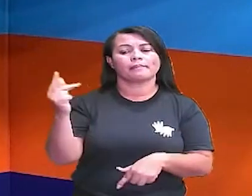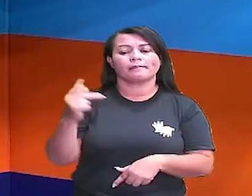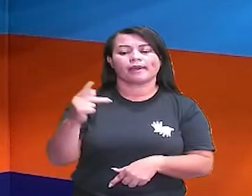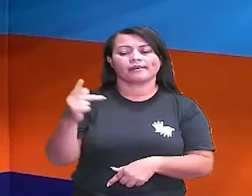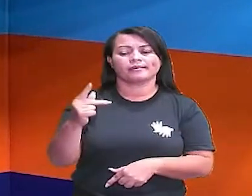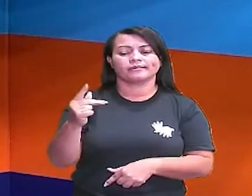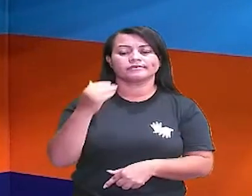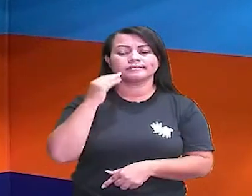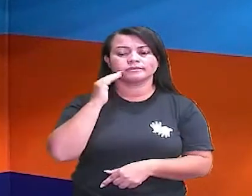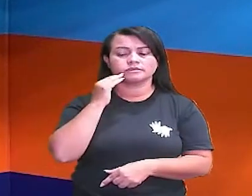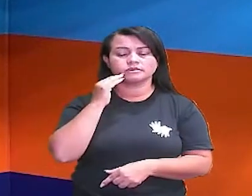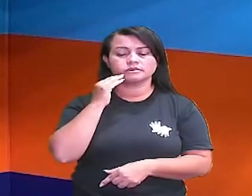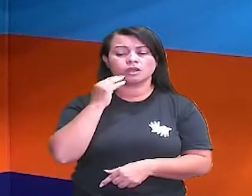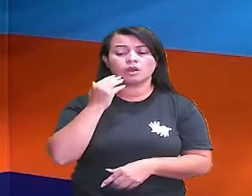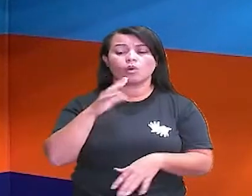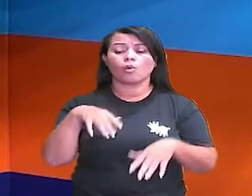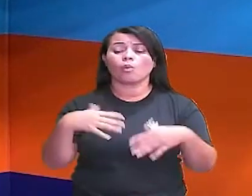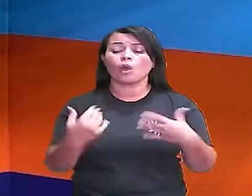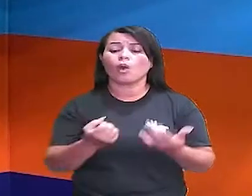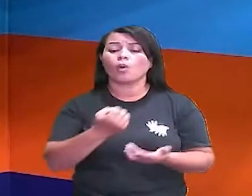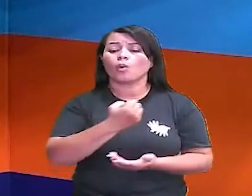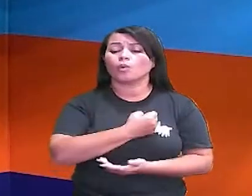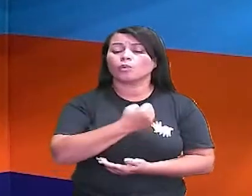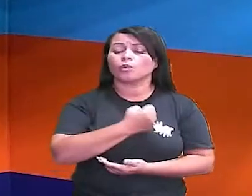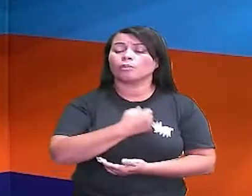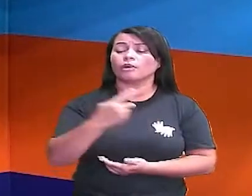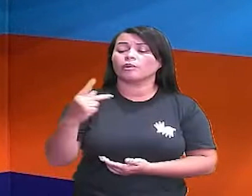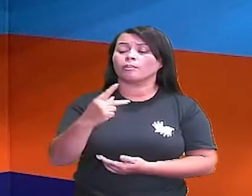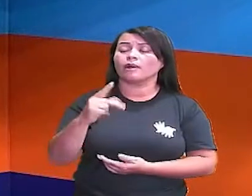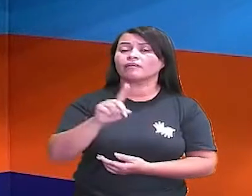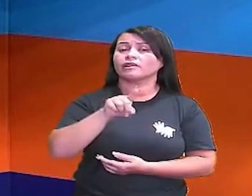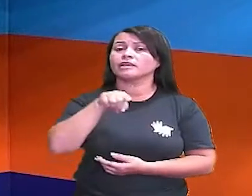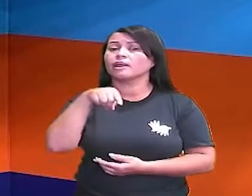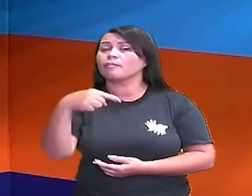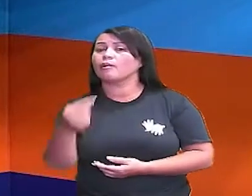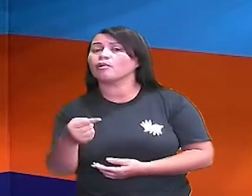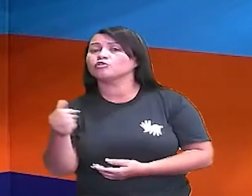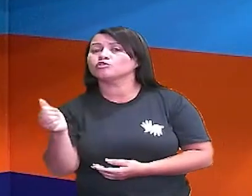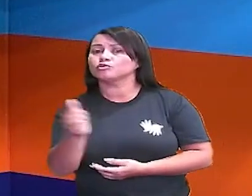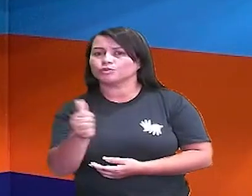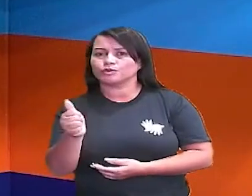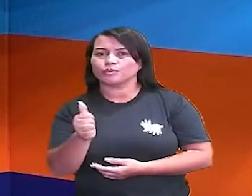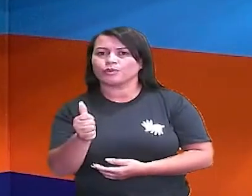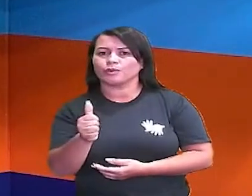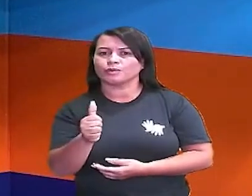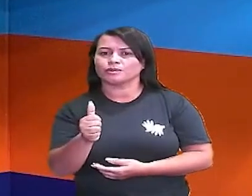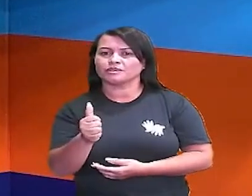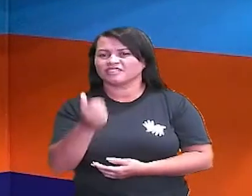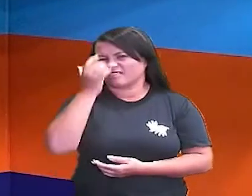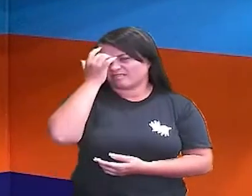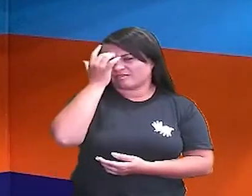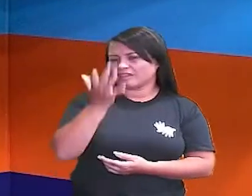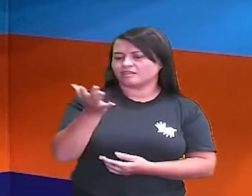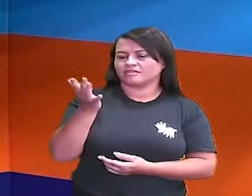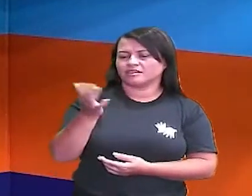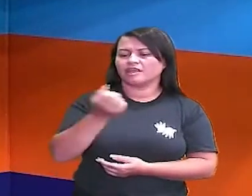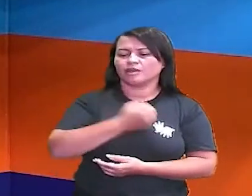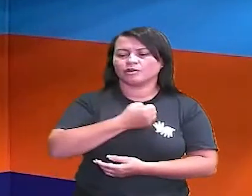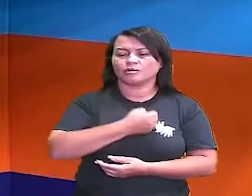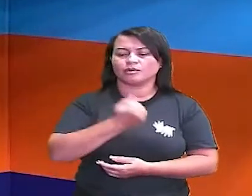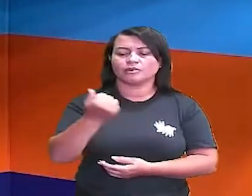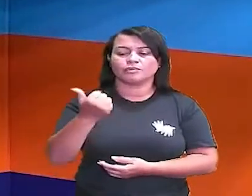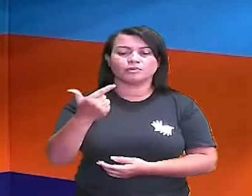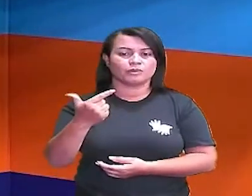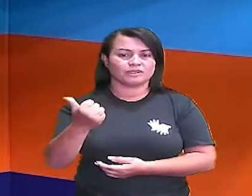não é isso? Então, qual é o número par que vem depois do 11? Essa é muito fácil, né, gente? É o número